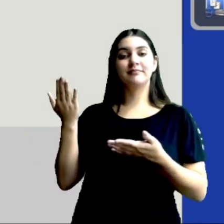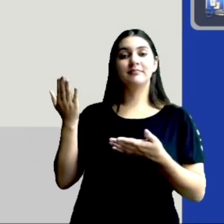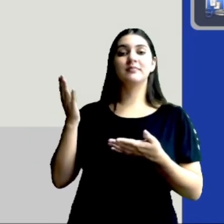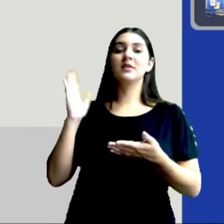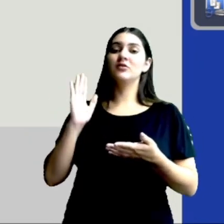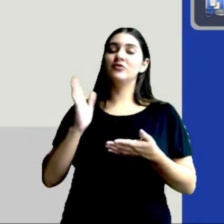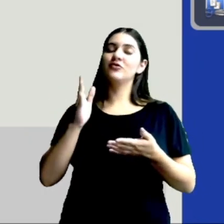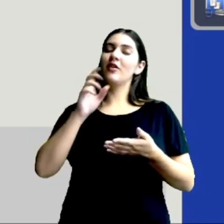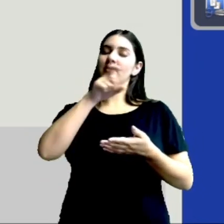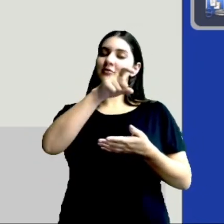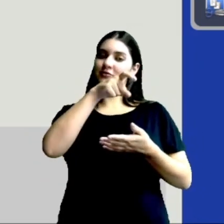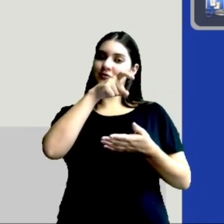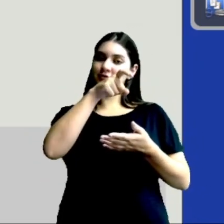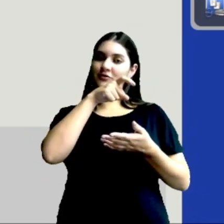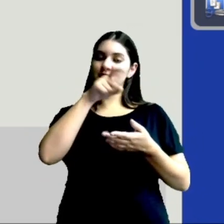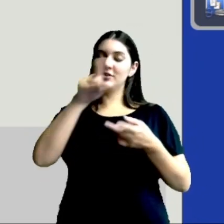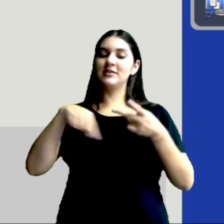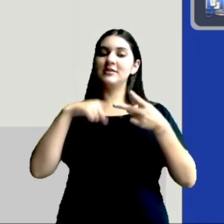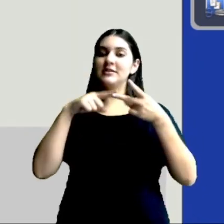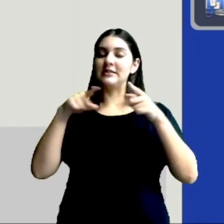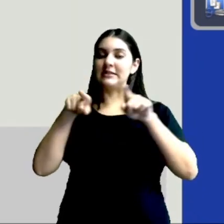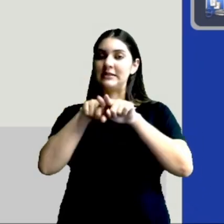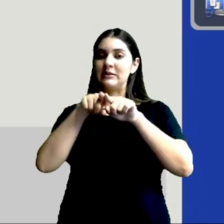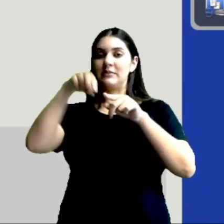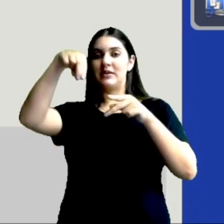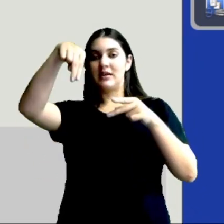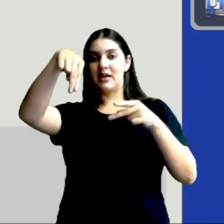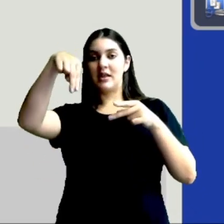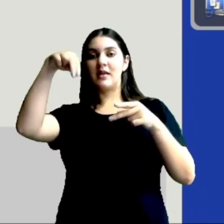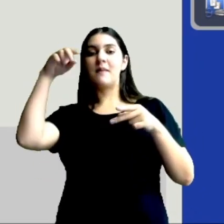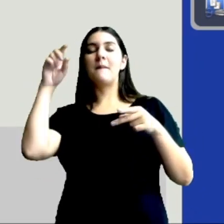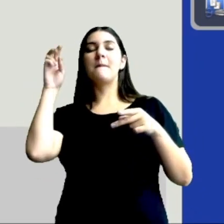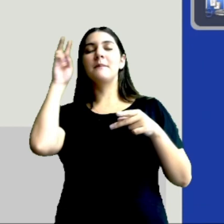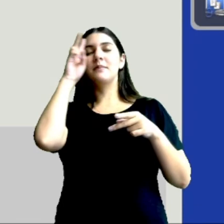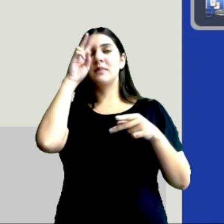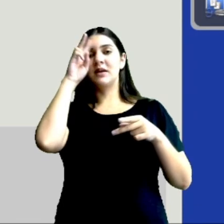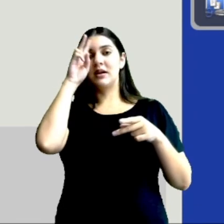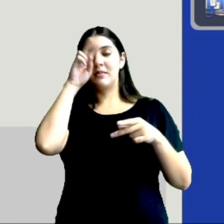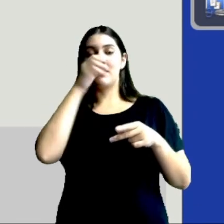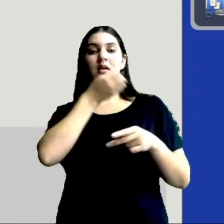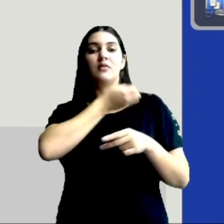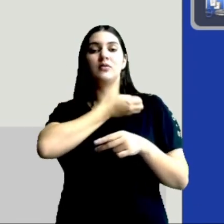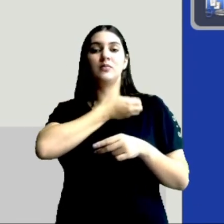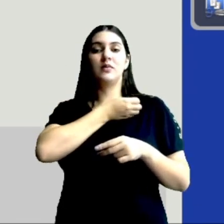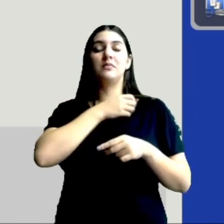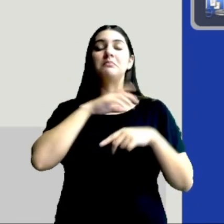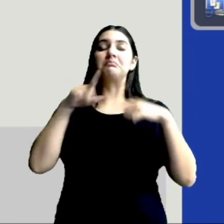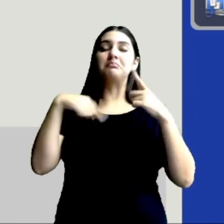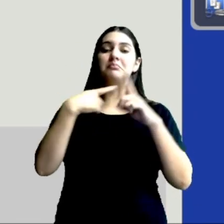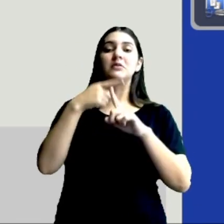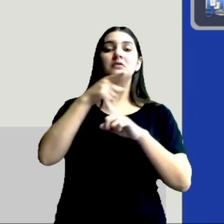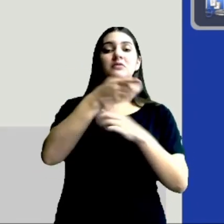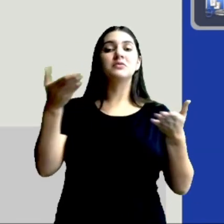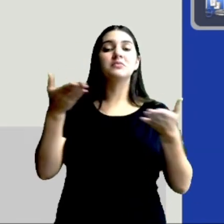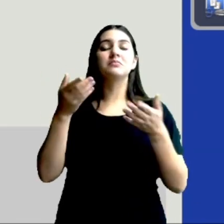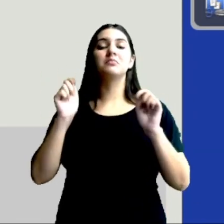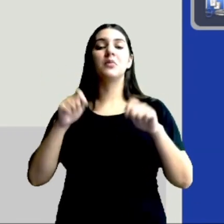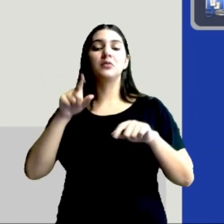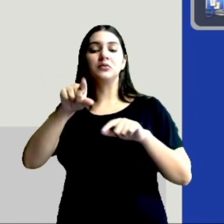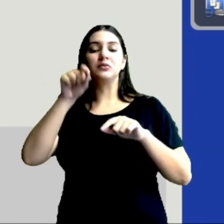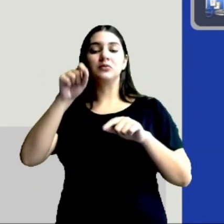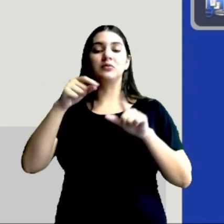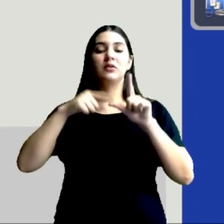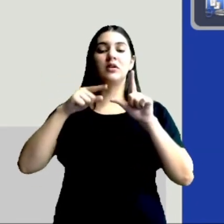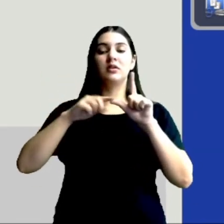eu chamei de x, aqui eu chamei de n. N para lembrar o número, tá? Mas aí você escolhe a letra. O dobro,